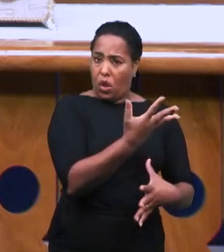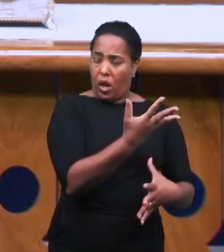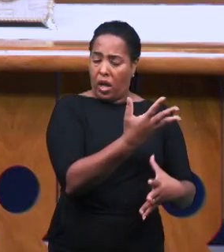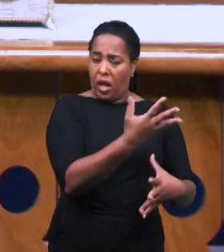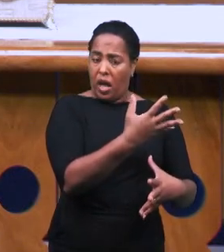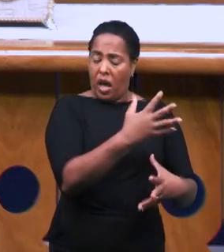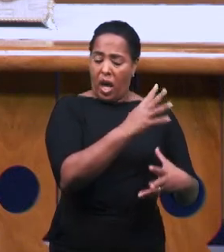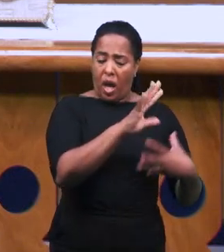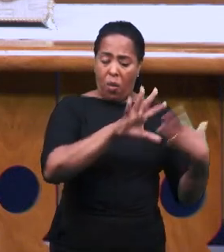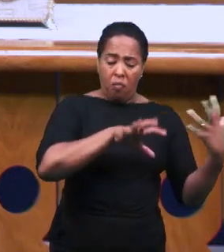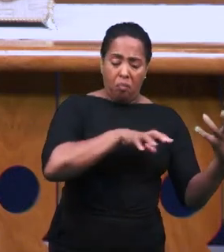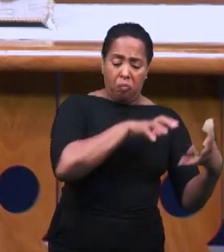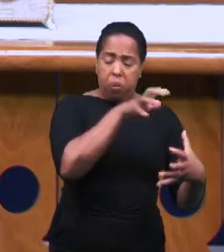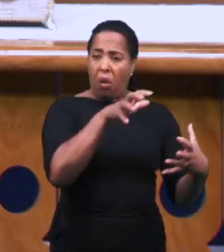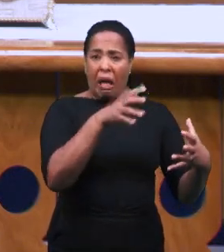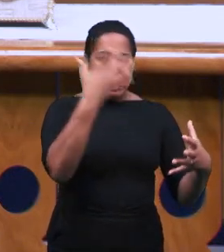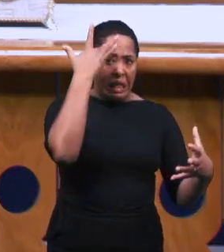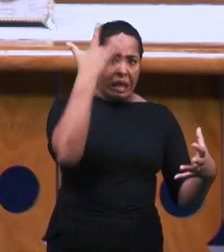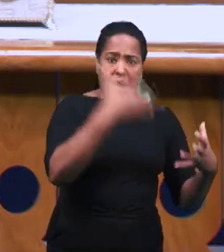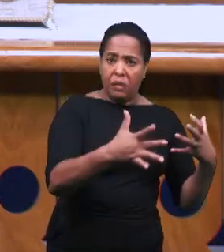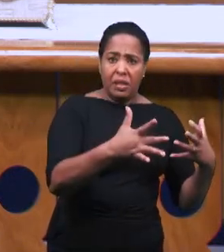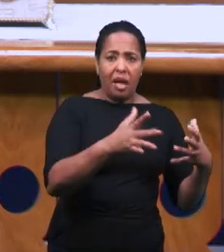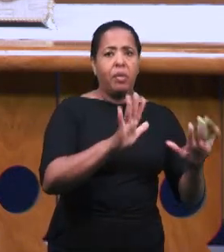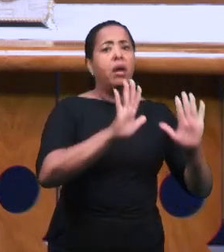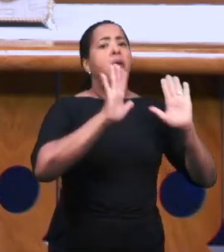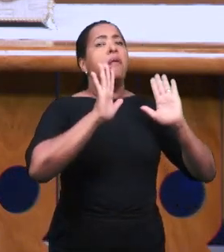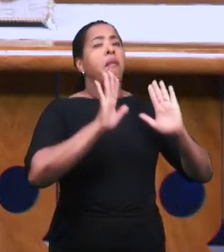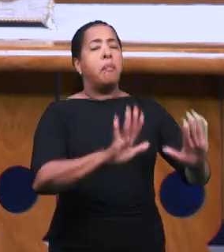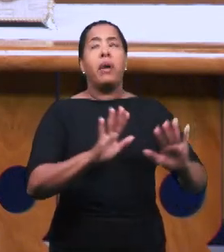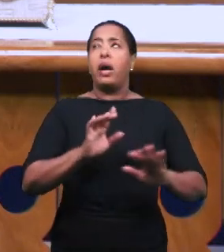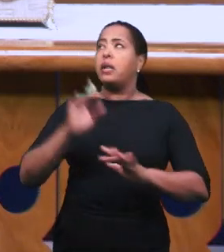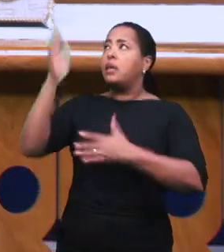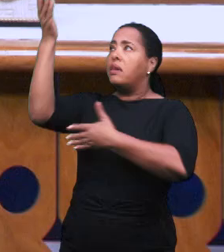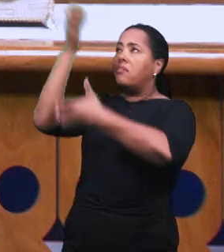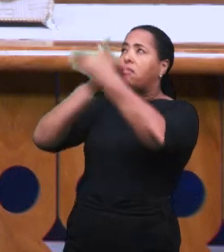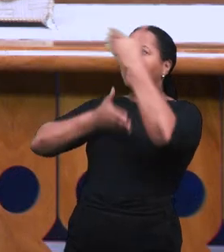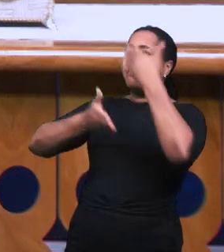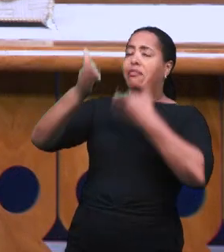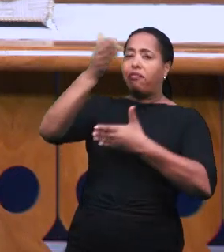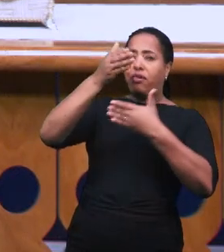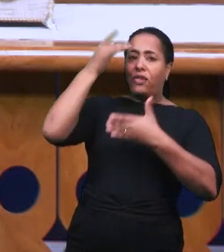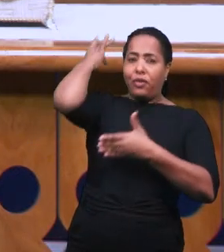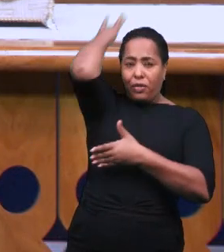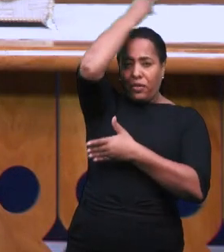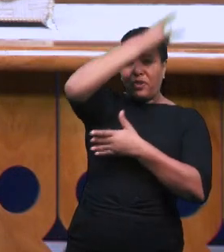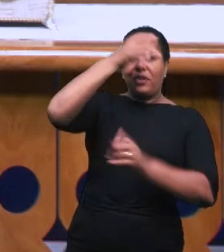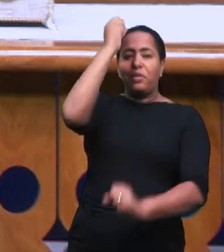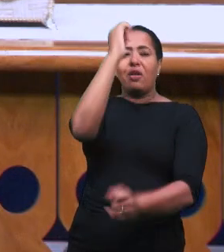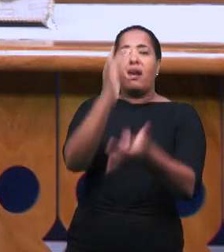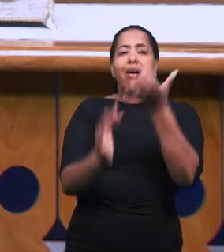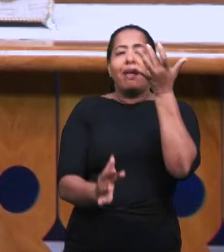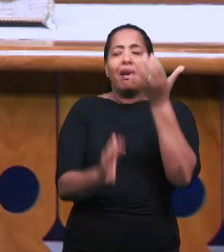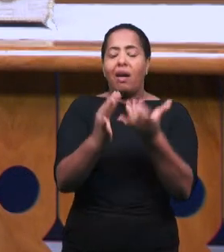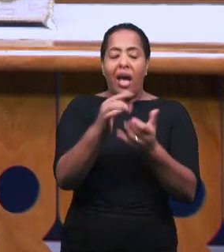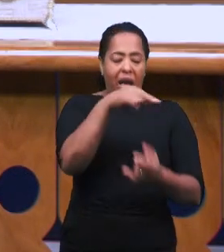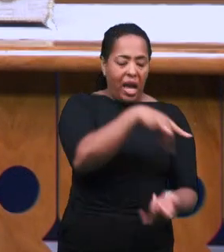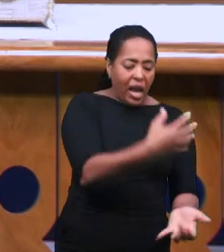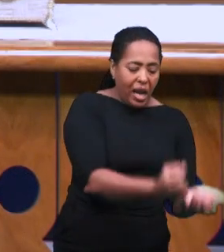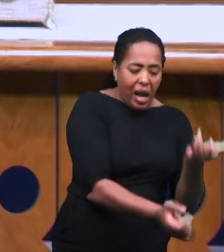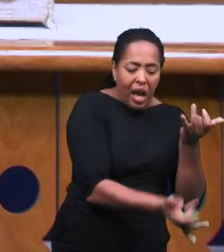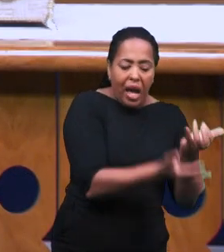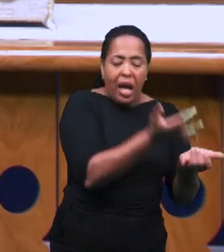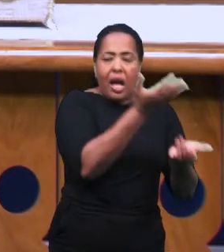não sabe o que é que vai dar. Mas aquela que vem de cima, que é o derramamento do Espírito. Derramamento, ele não saiu de baixo, não, ele vem de